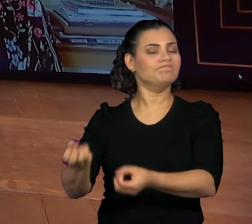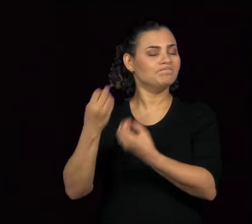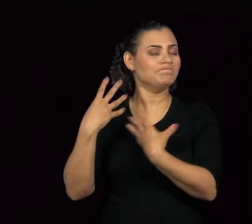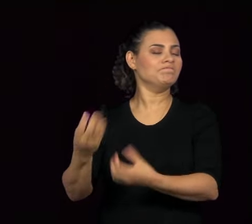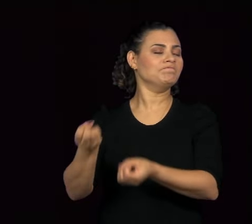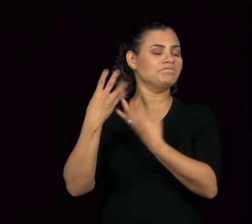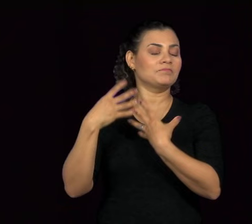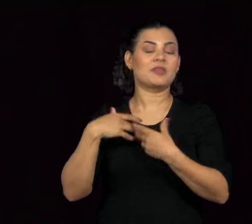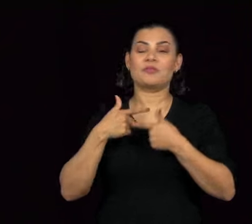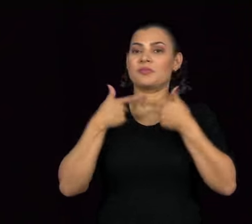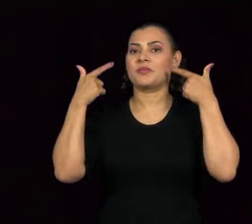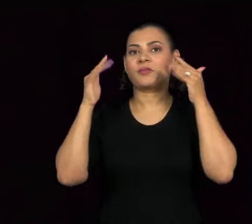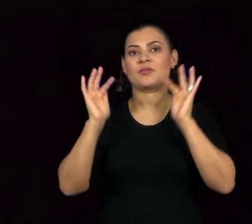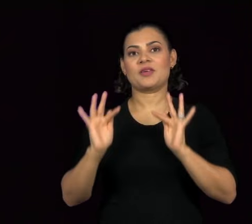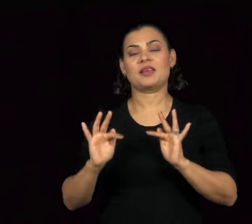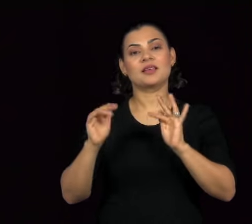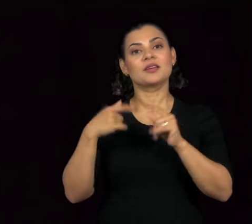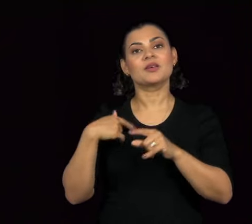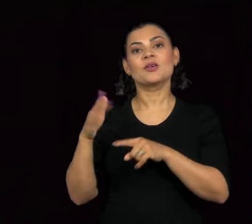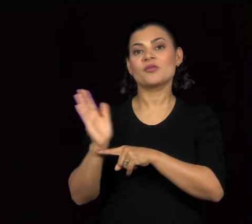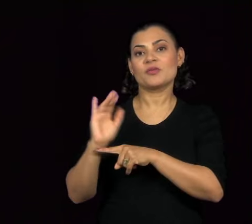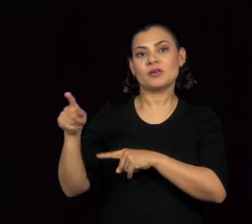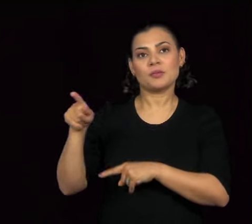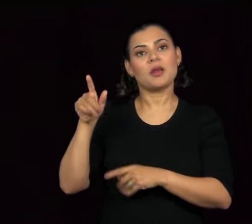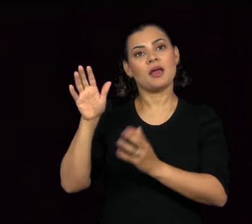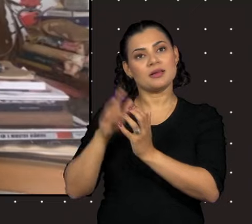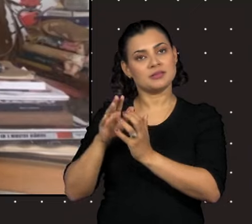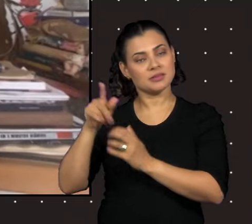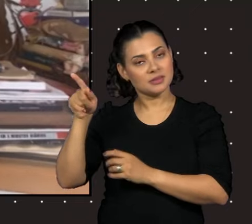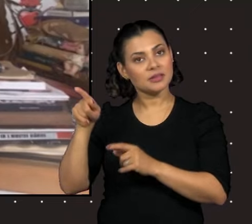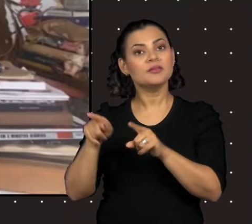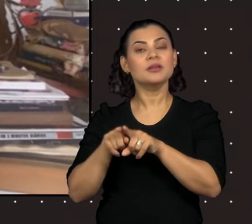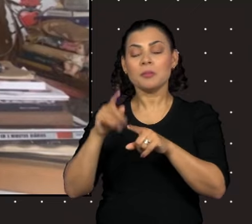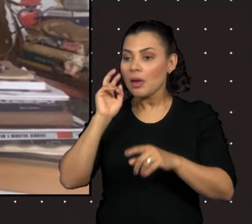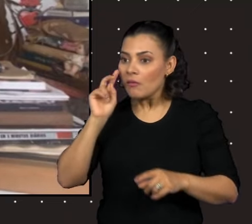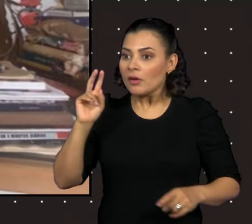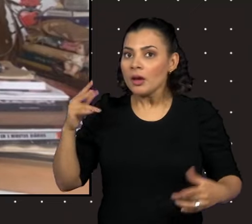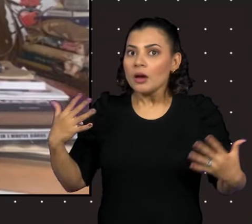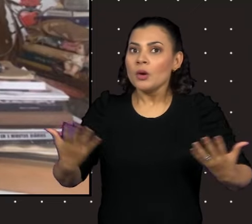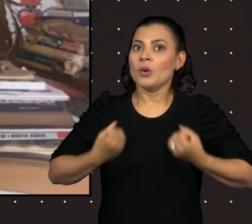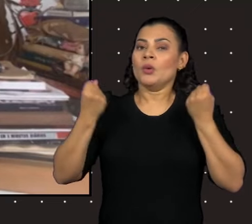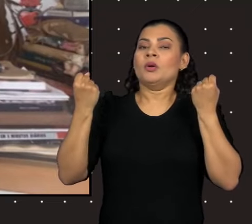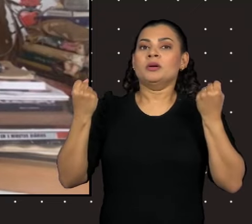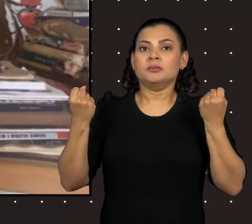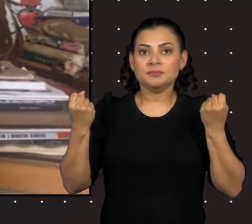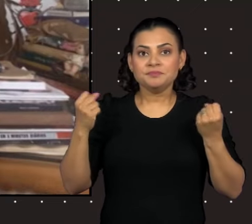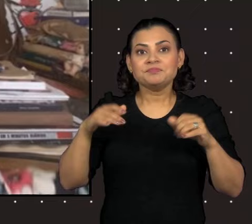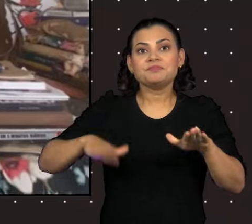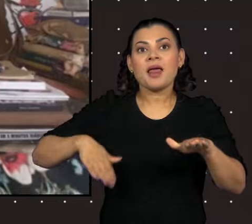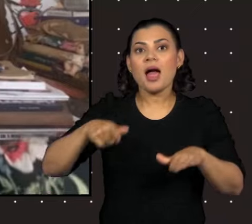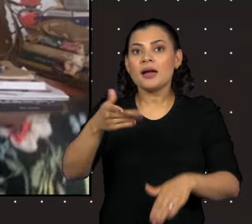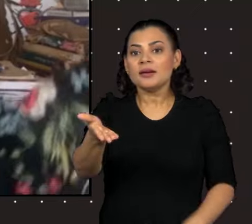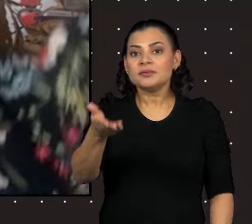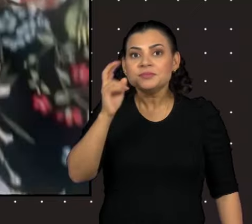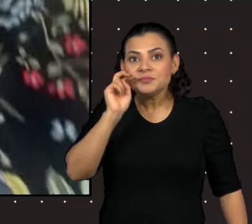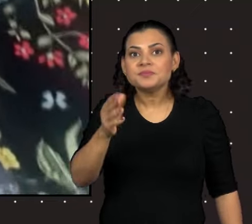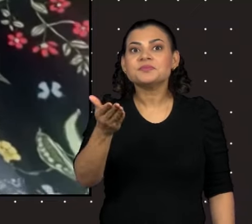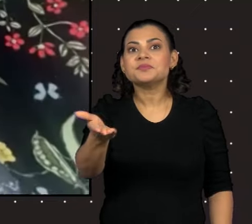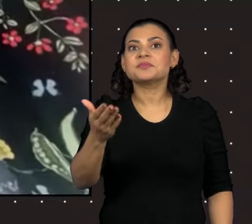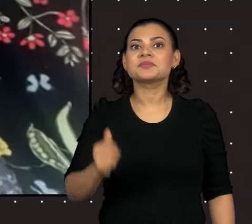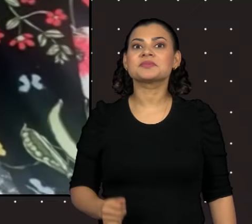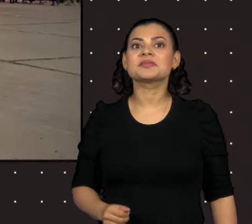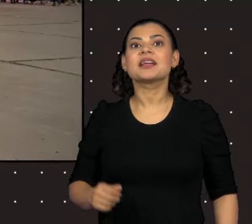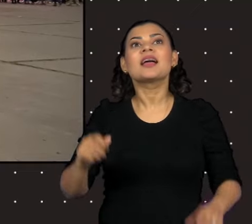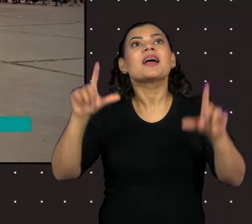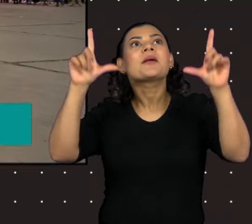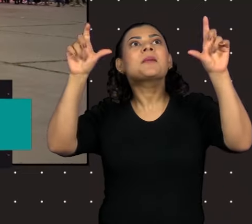fiquei muito feliz agora que eu fiz um filme em Recife. E aí, quando eu dei de cara, teve uma das locações numa praia, quando eu vi esse teatro Luiz